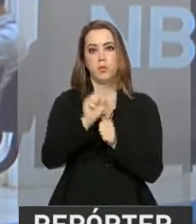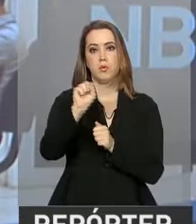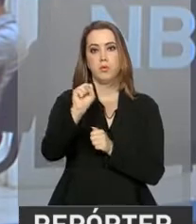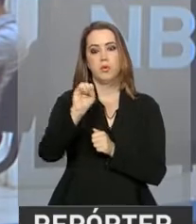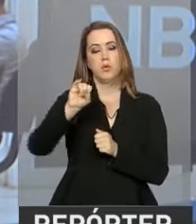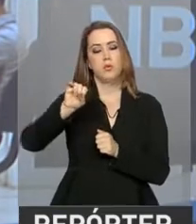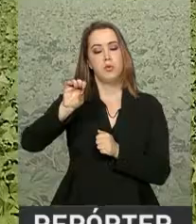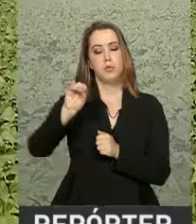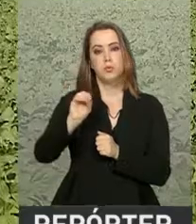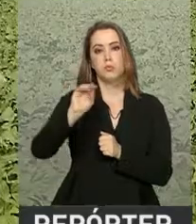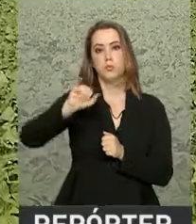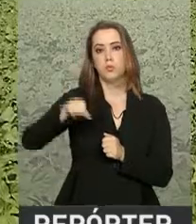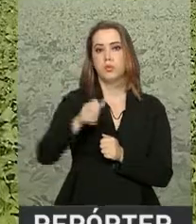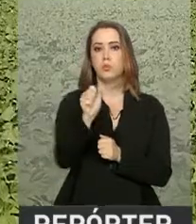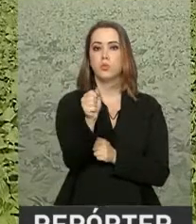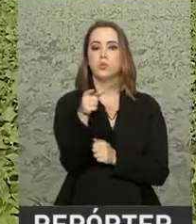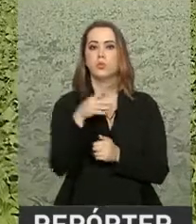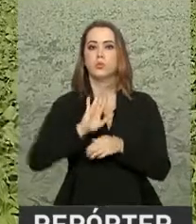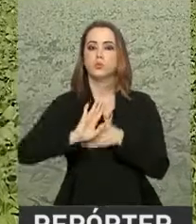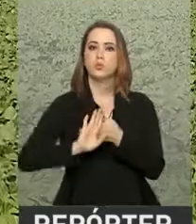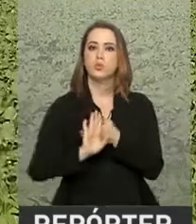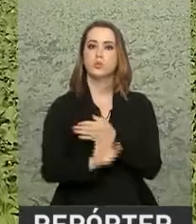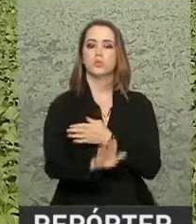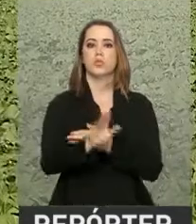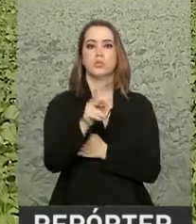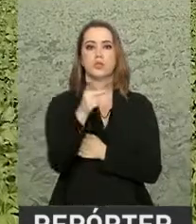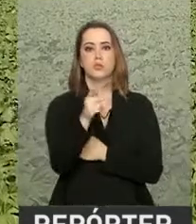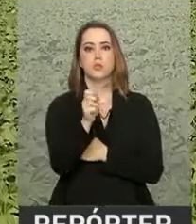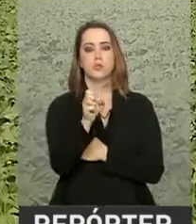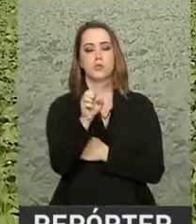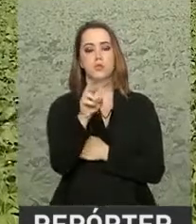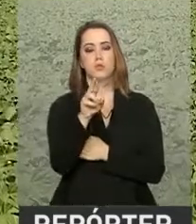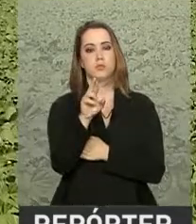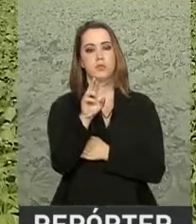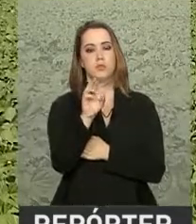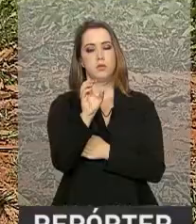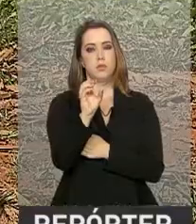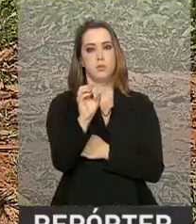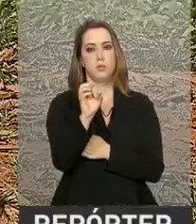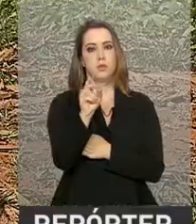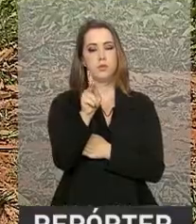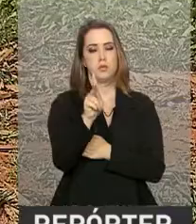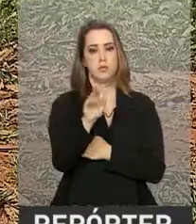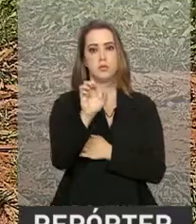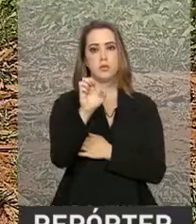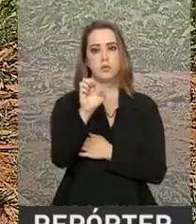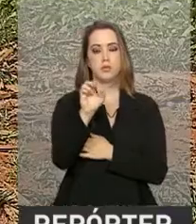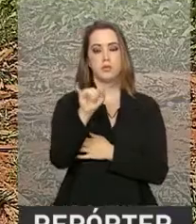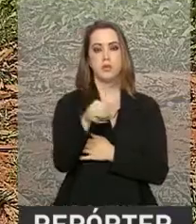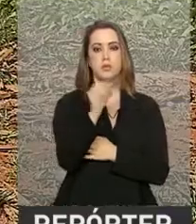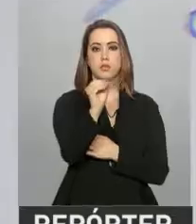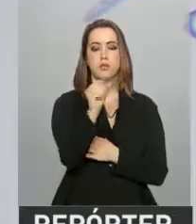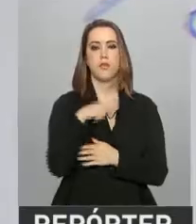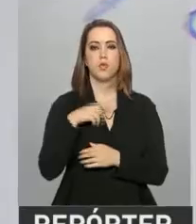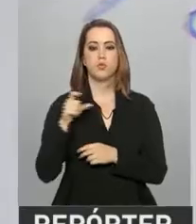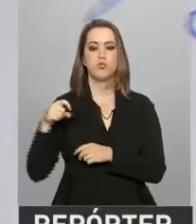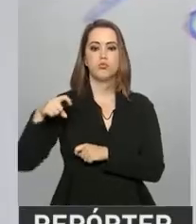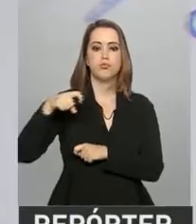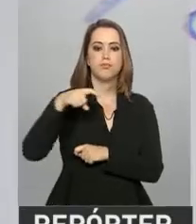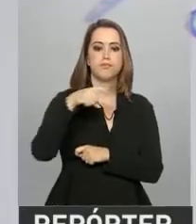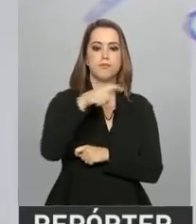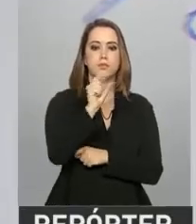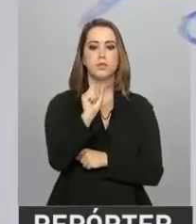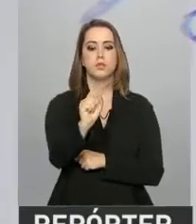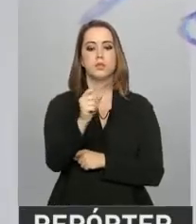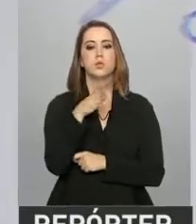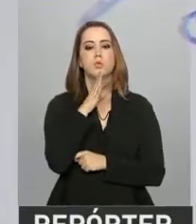percevejos as maiores produções de soja e arroz do mundo ameaçadas por um inseto o percevejo